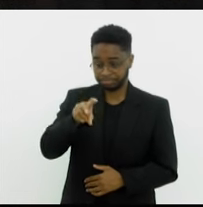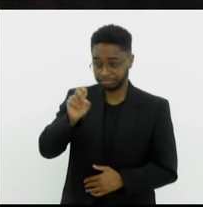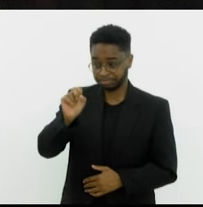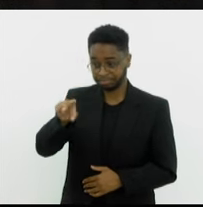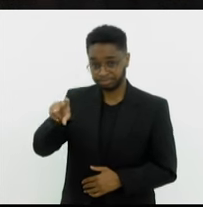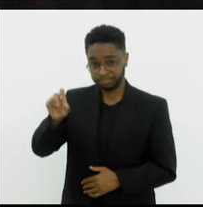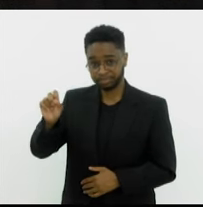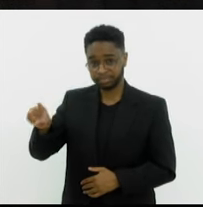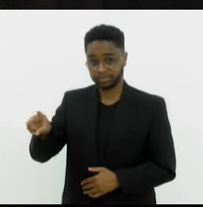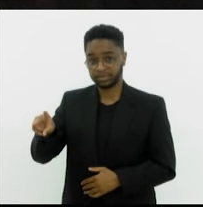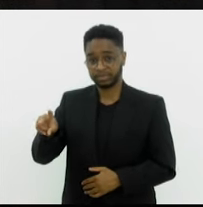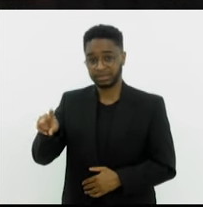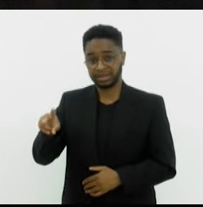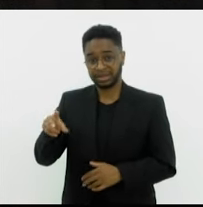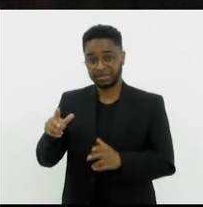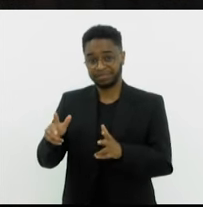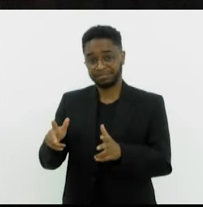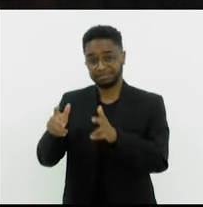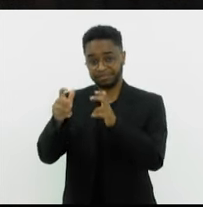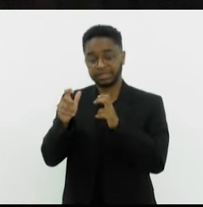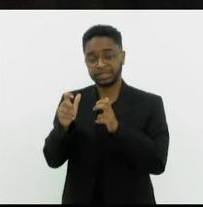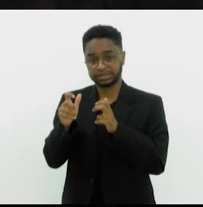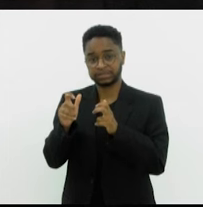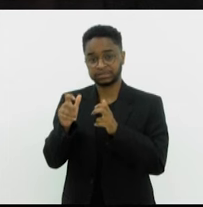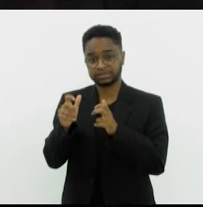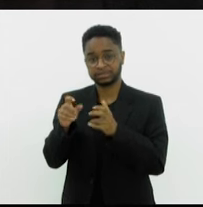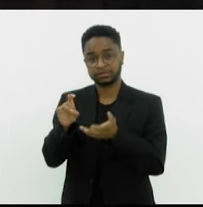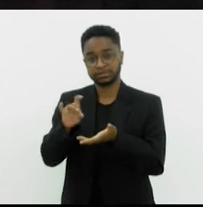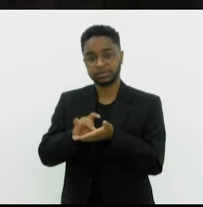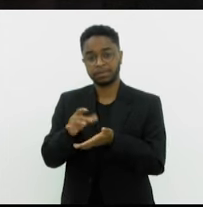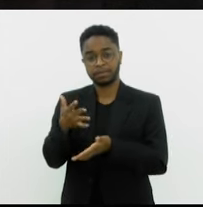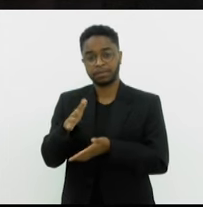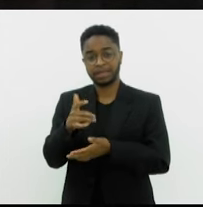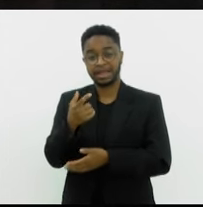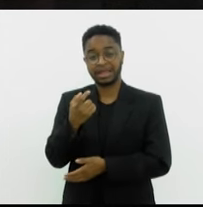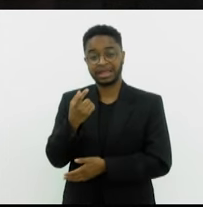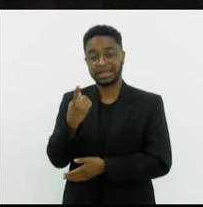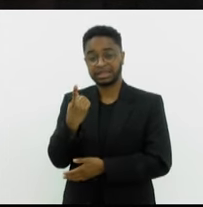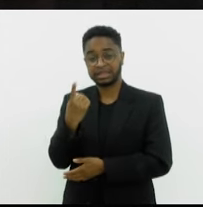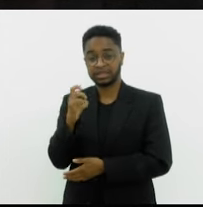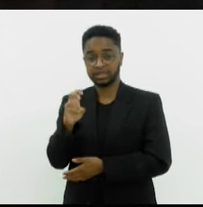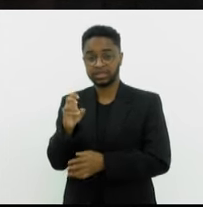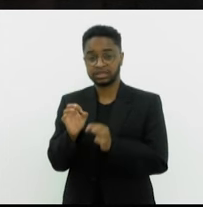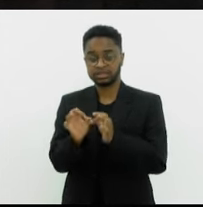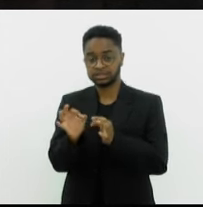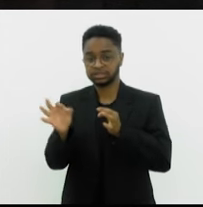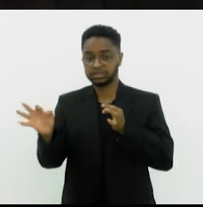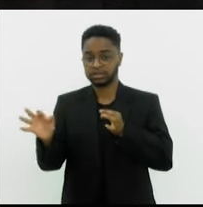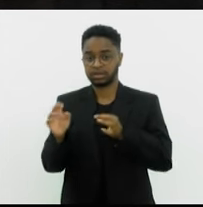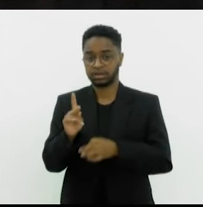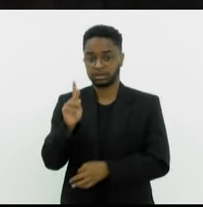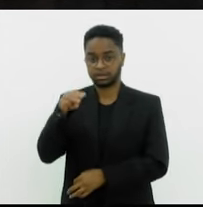estima que uns 15 quilômetros quadrados,